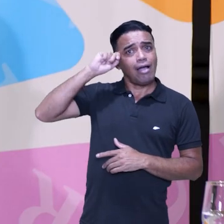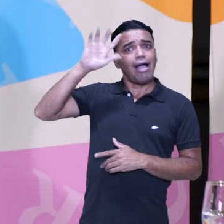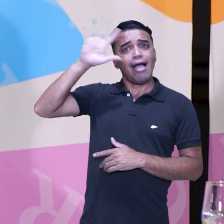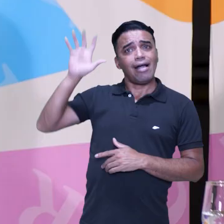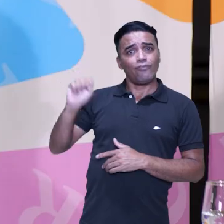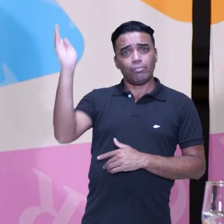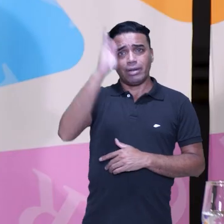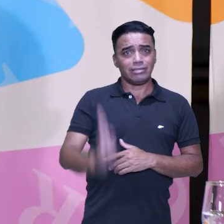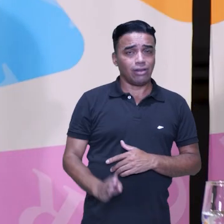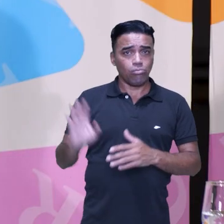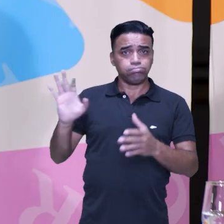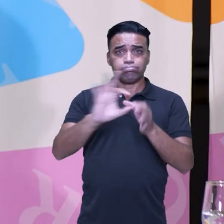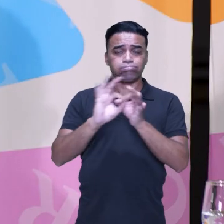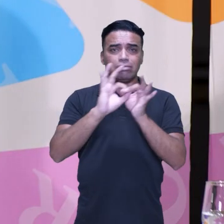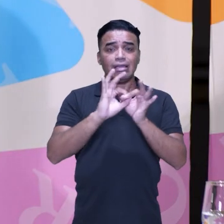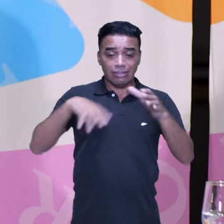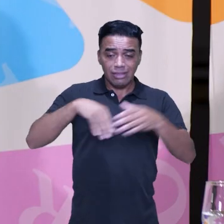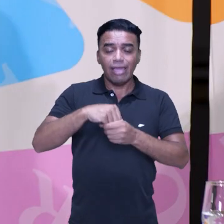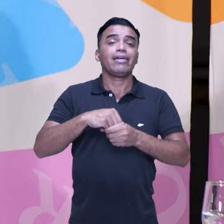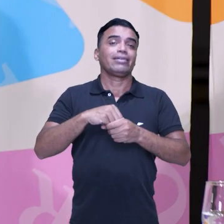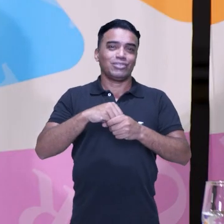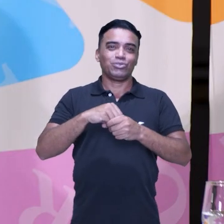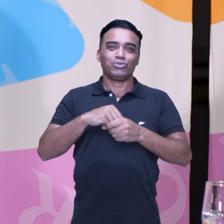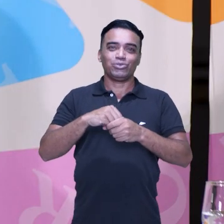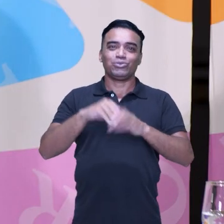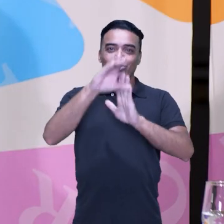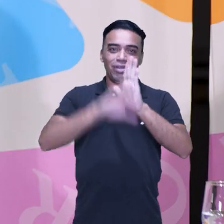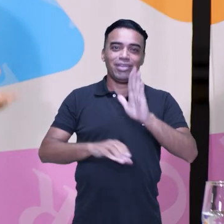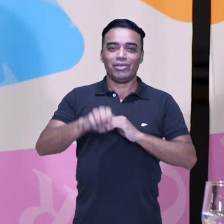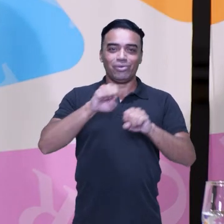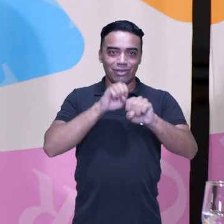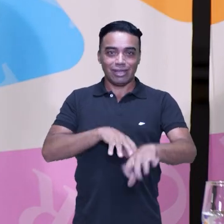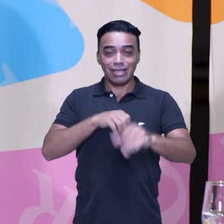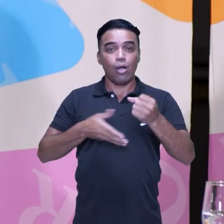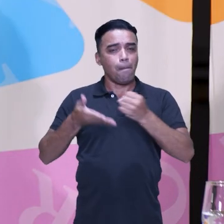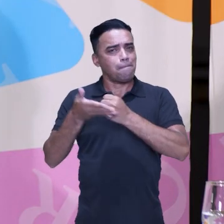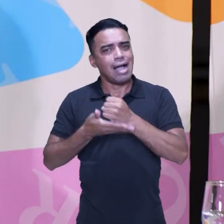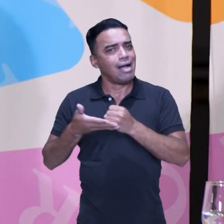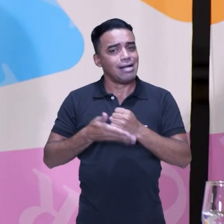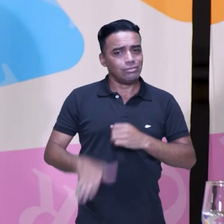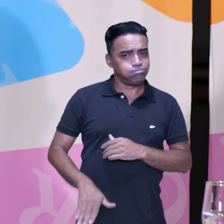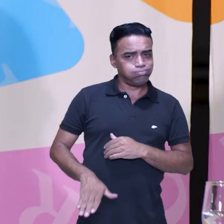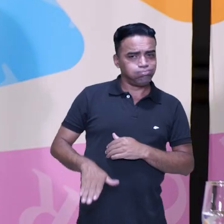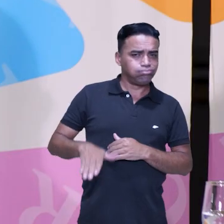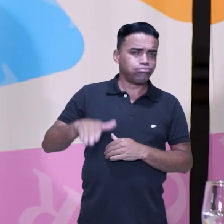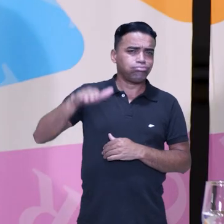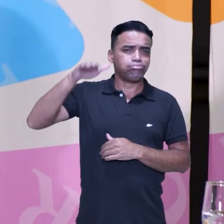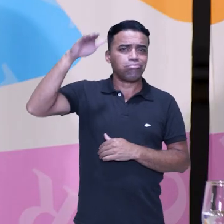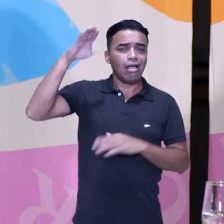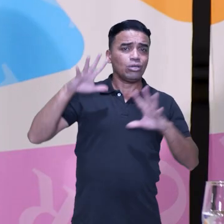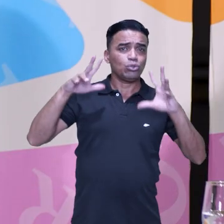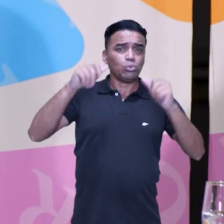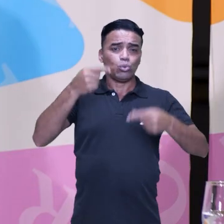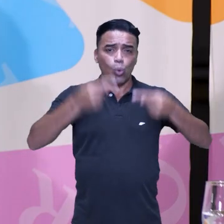afro-brasileira, ela deve estar dentro da educação, na educação básica, para que desde os primórdios, todo mundo